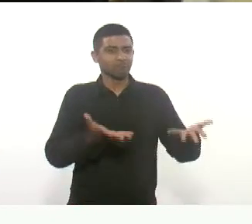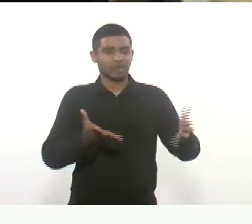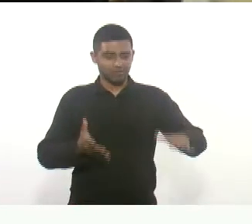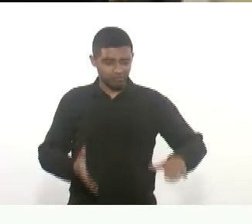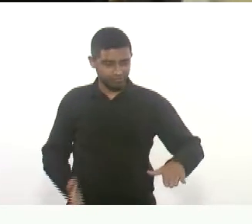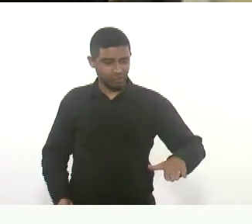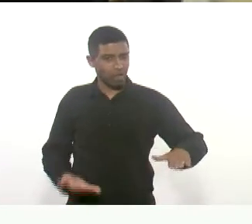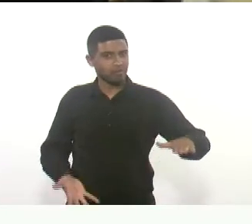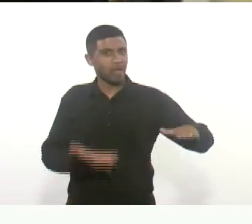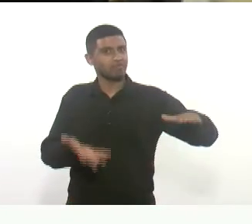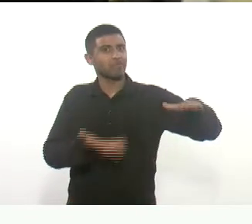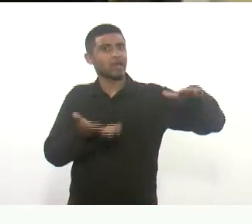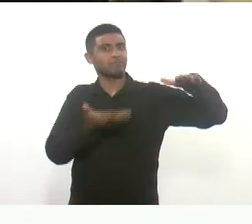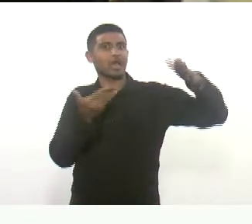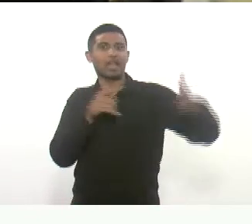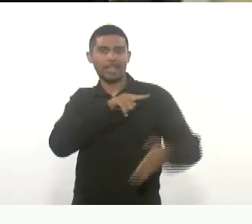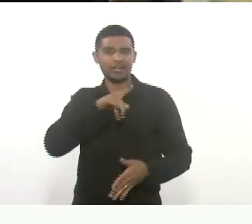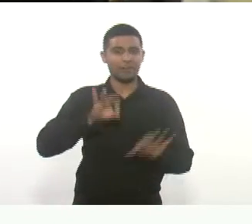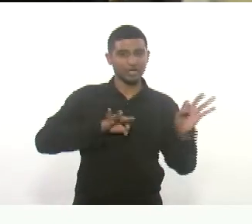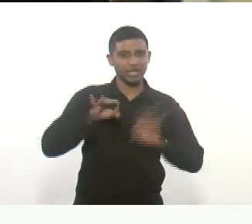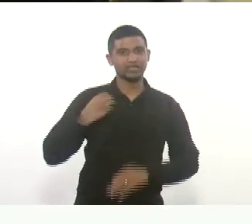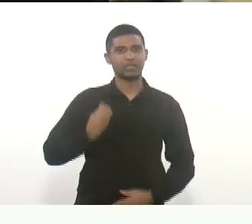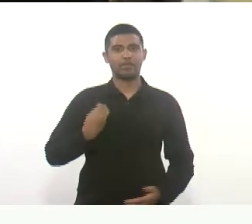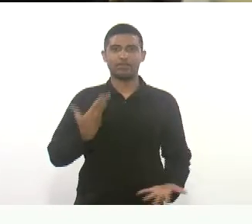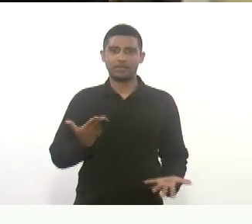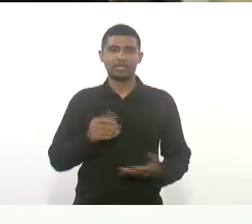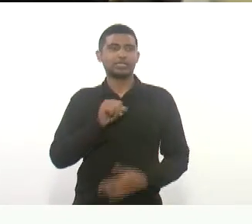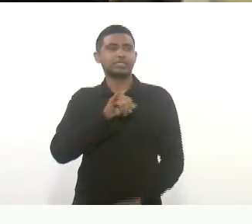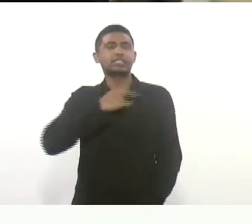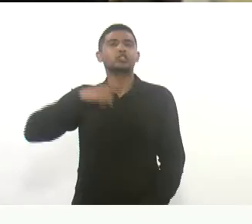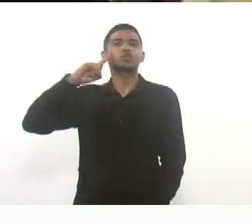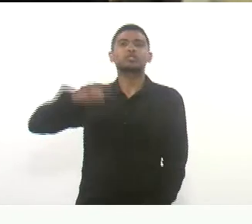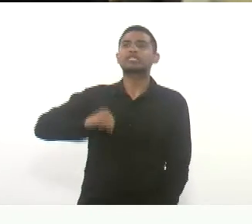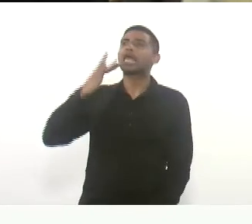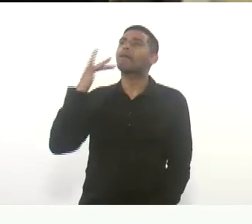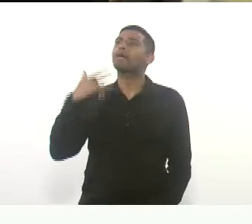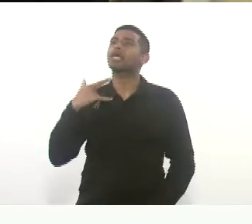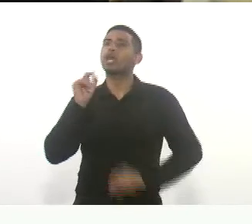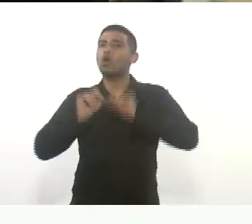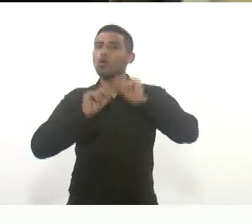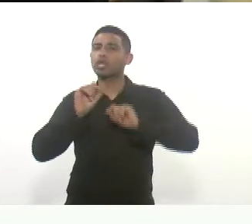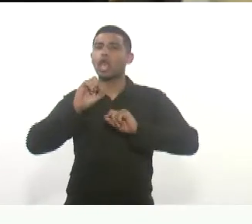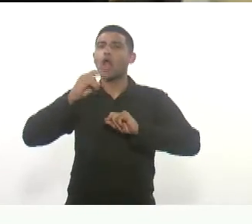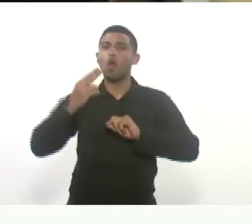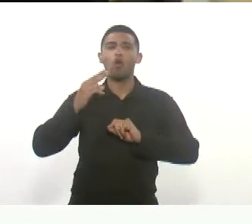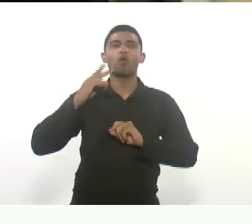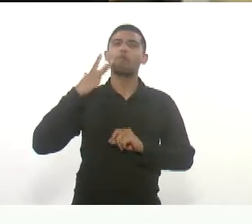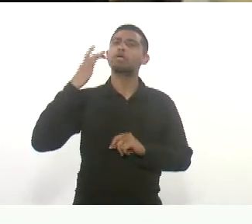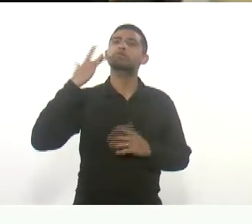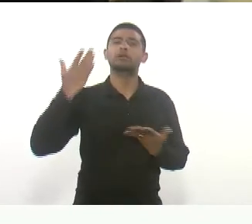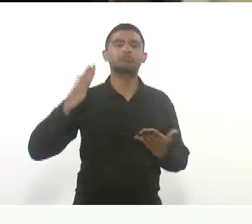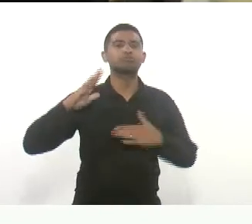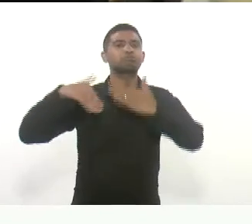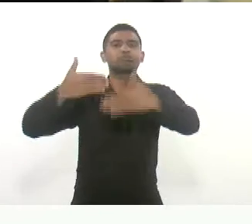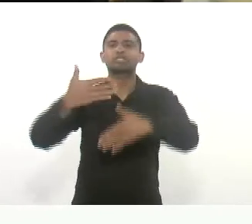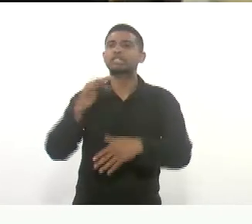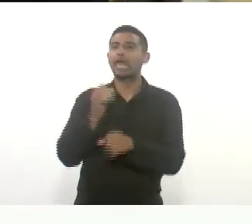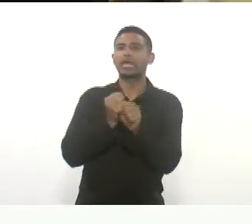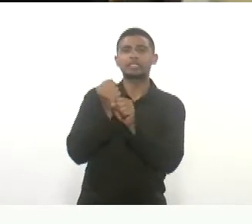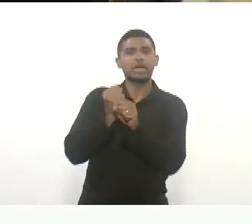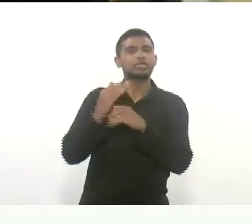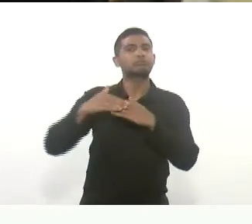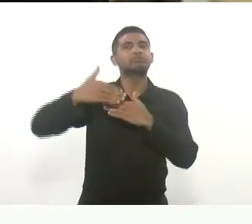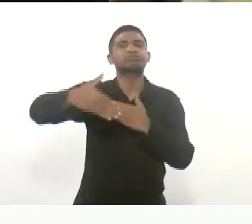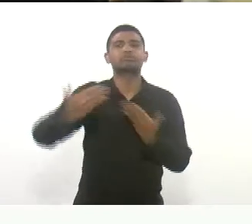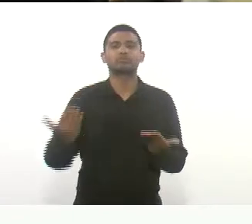eles tenham um projeto de vida, né? Se eles não sabem o que eles querem ser amanhã, ou depois de amanhã, ou daqui a 5 a 10 anos,